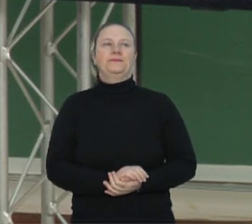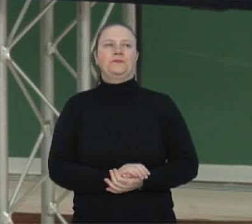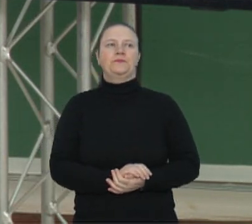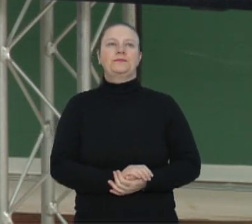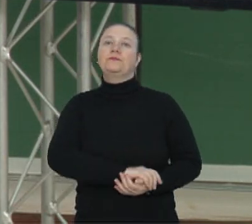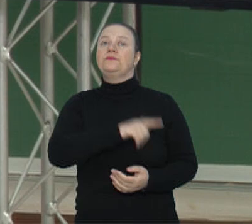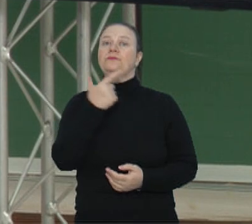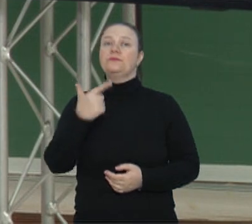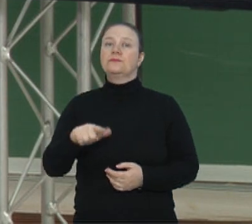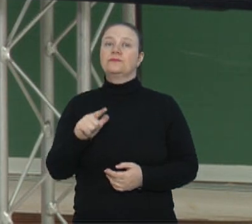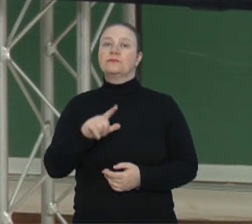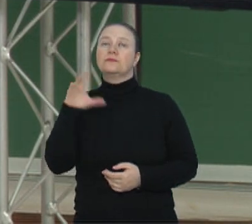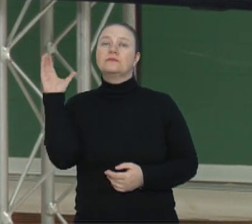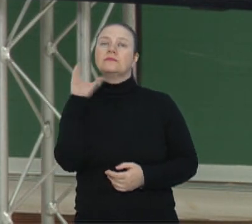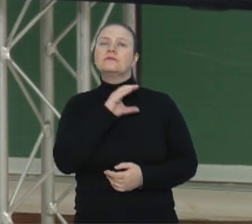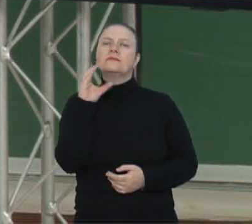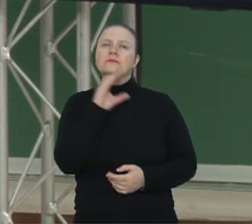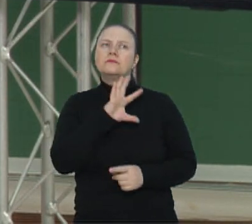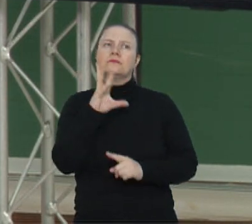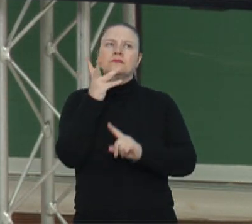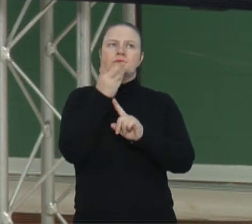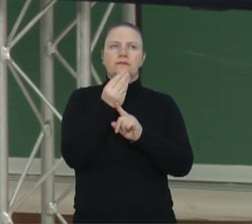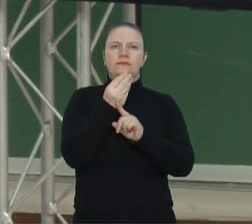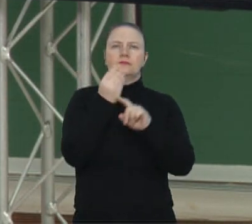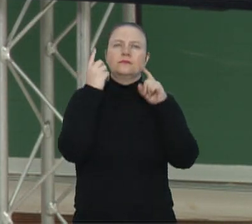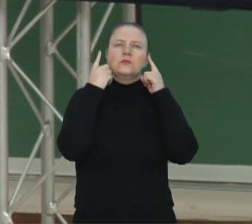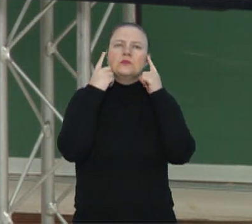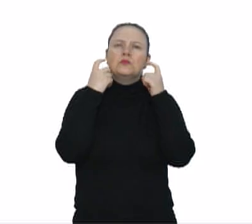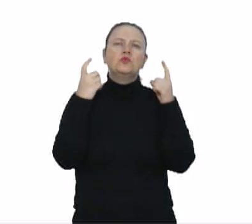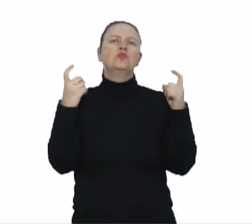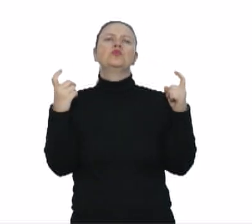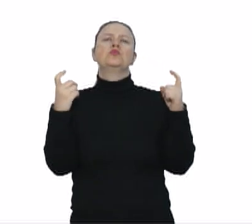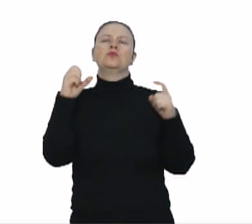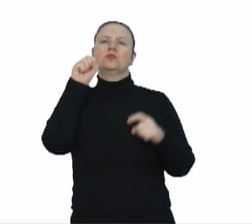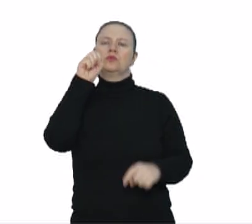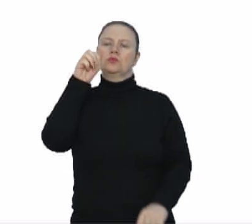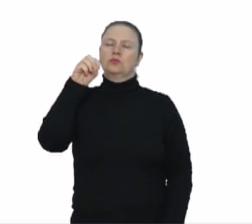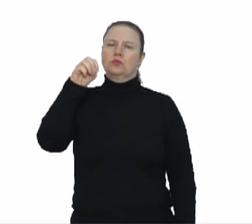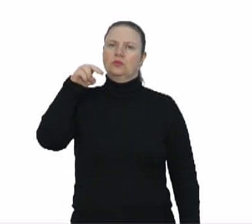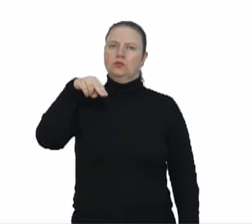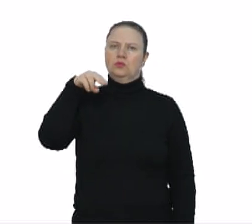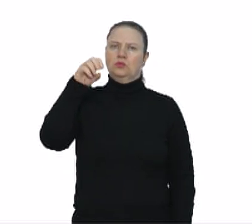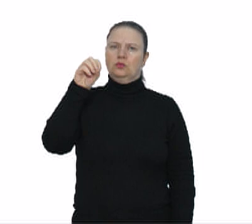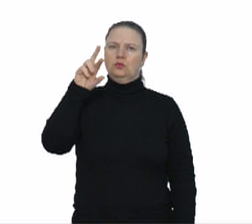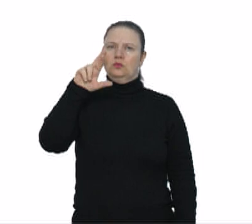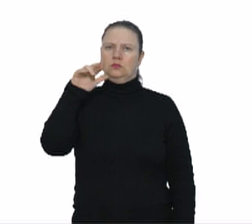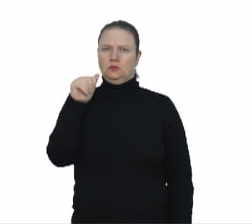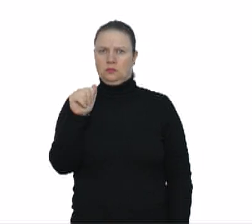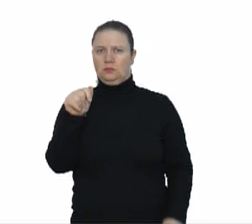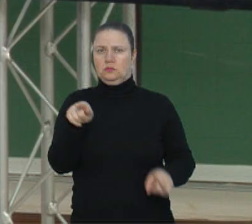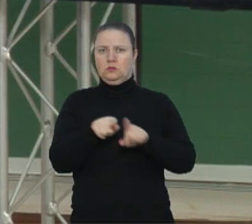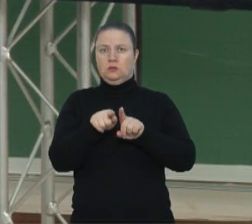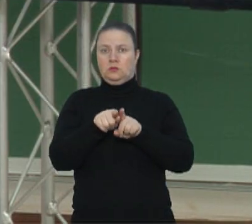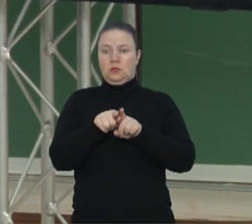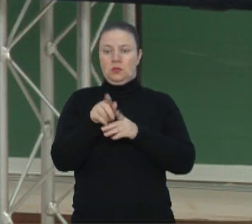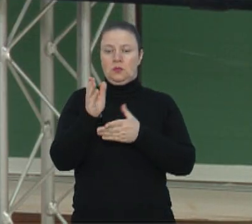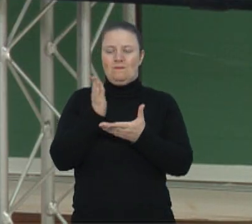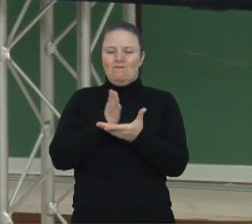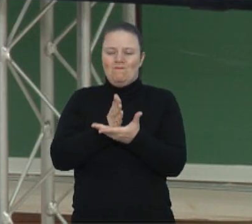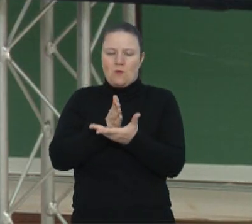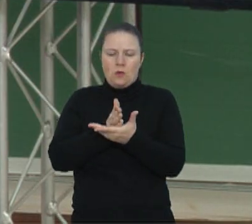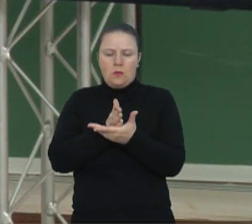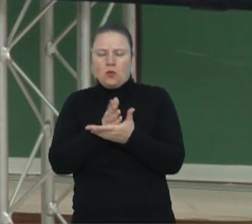Outra questão, rapidamente, é a da arte sonora. A arte sonora, ela fica ali entre as artes visuais e a